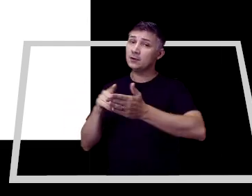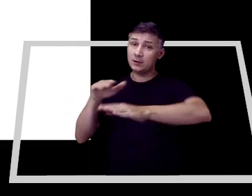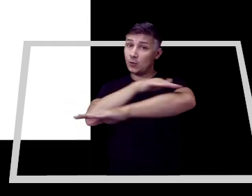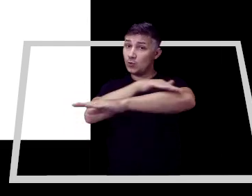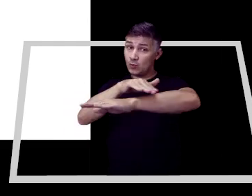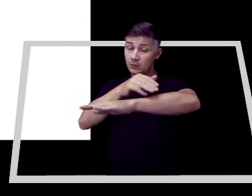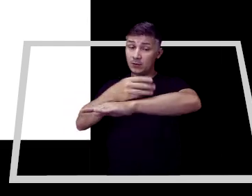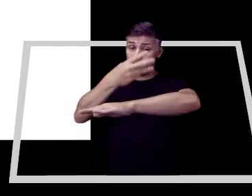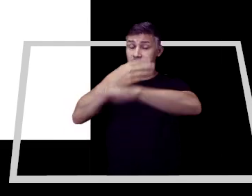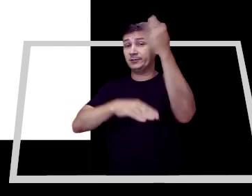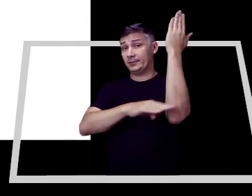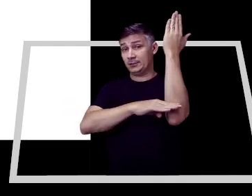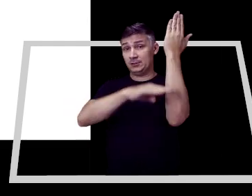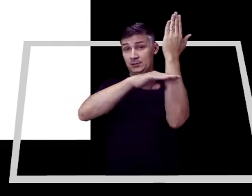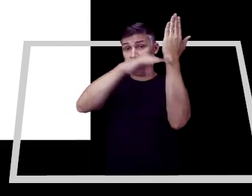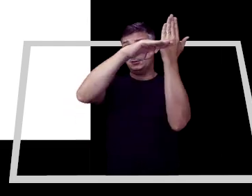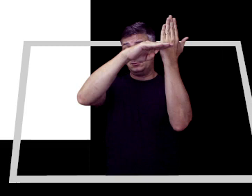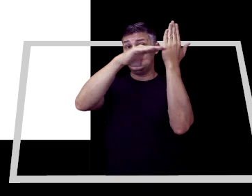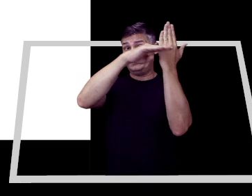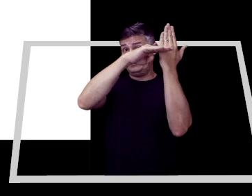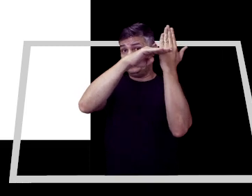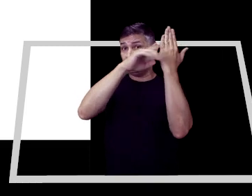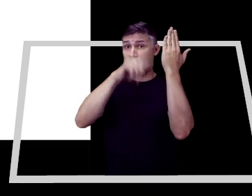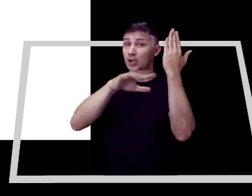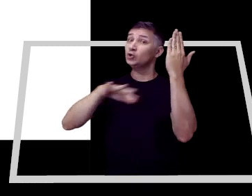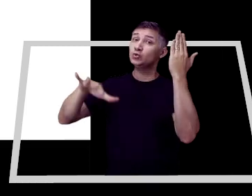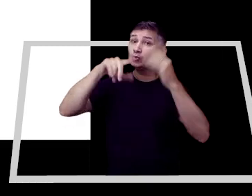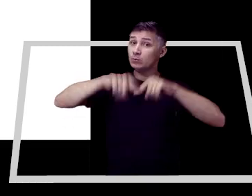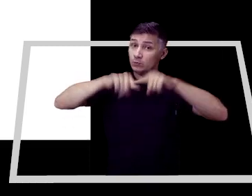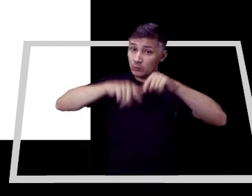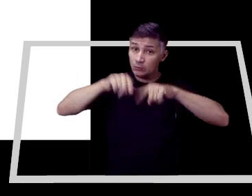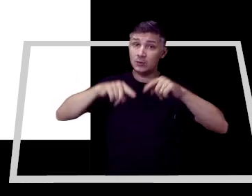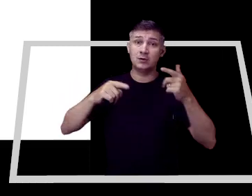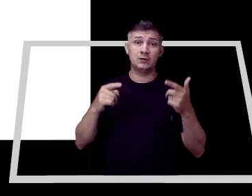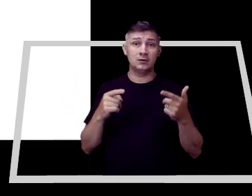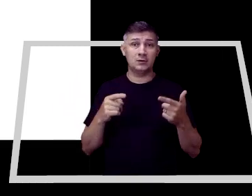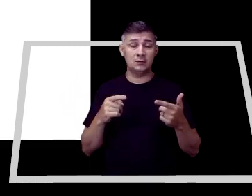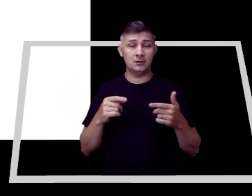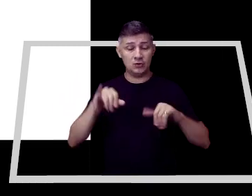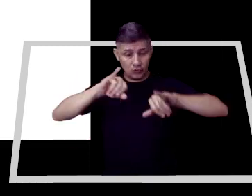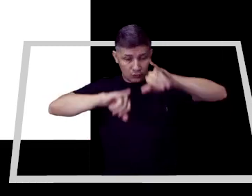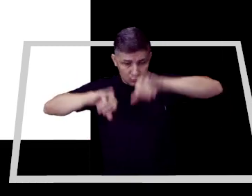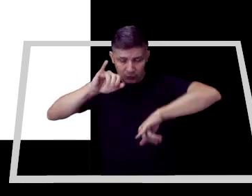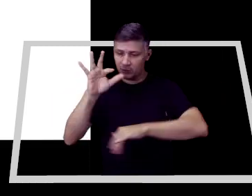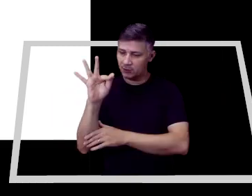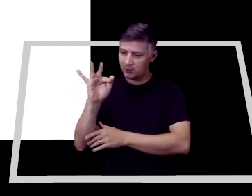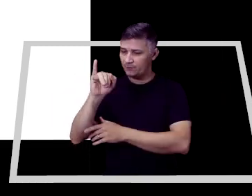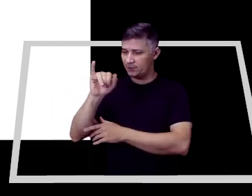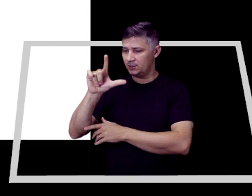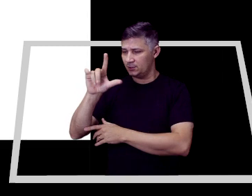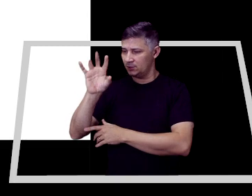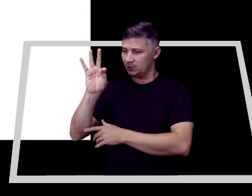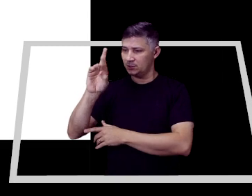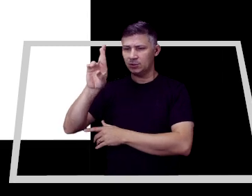na realidade, três pavimentos. Um pavimento superior, onde se situam todos os equipamentos de